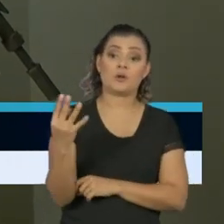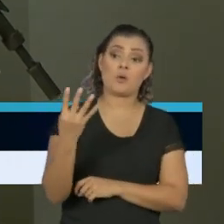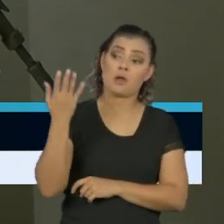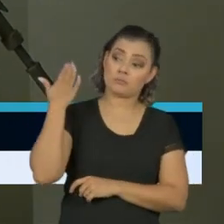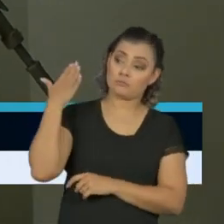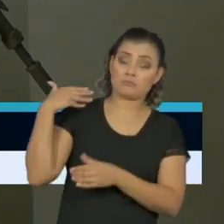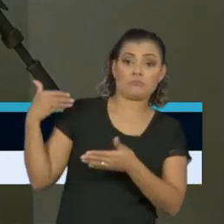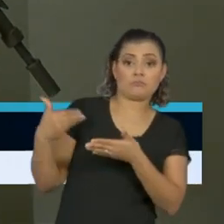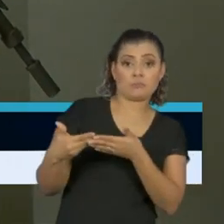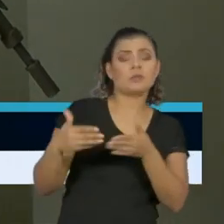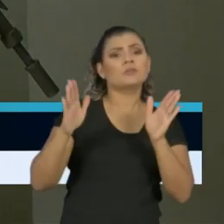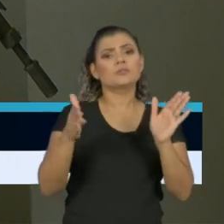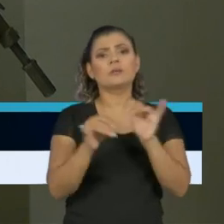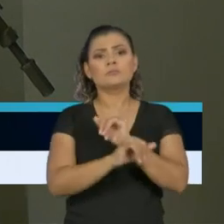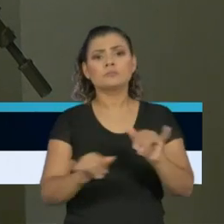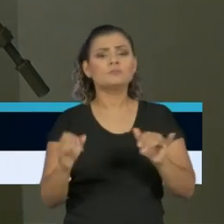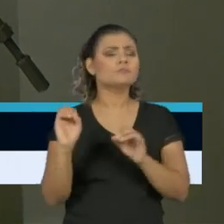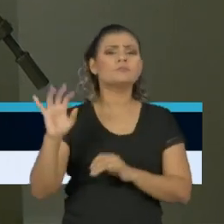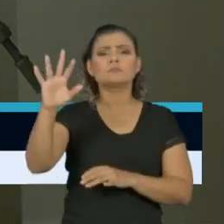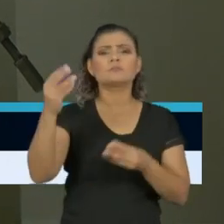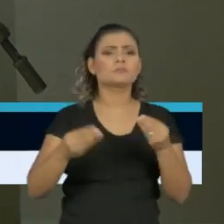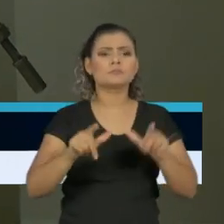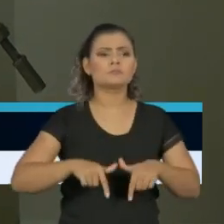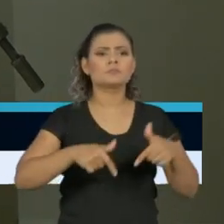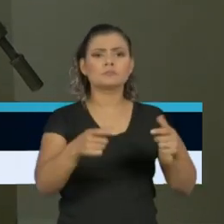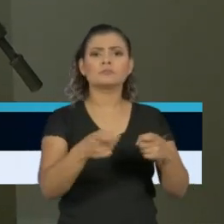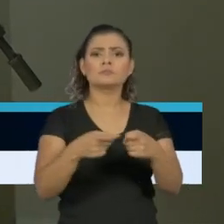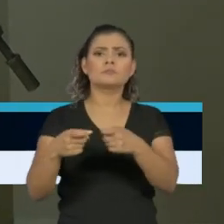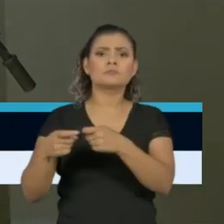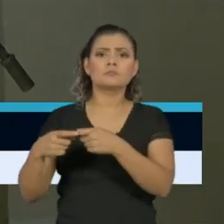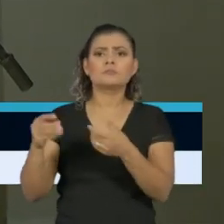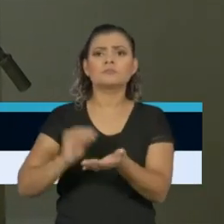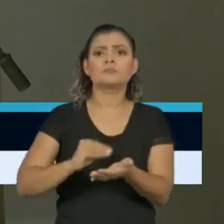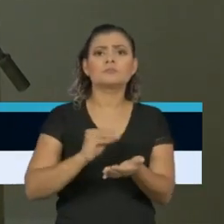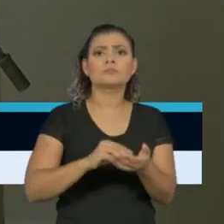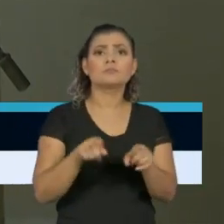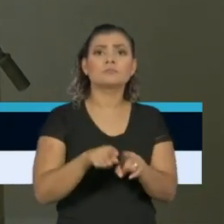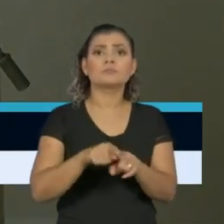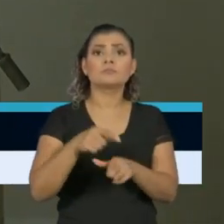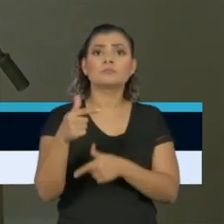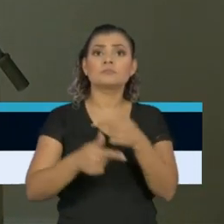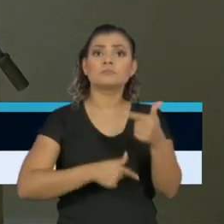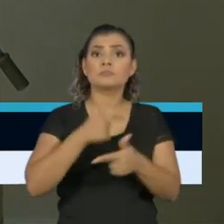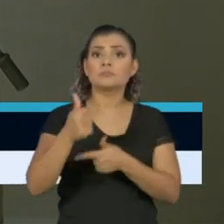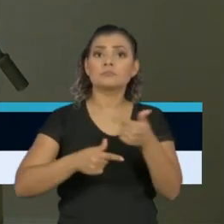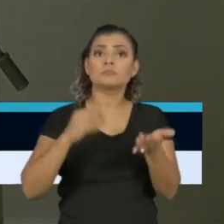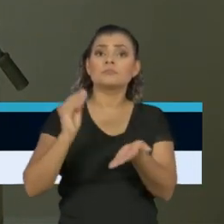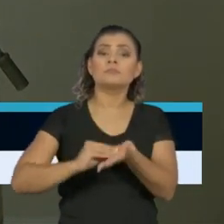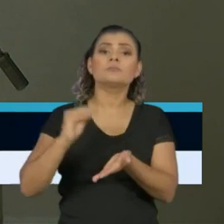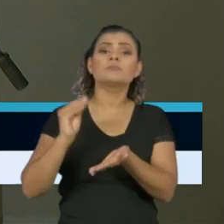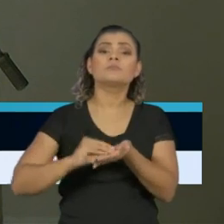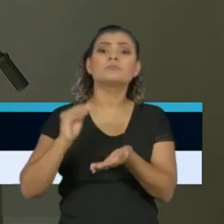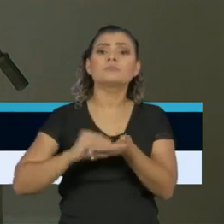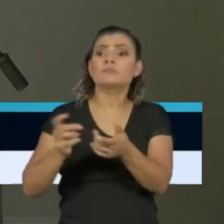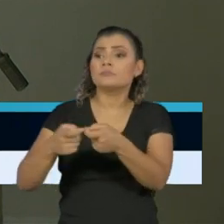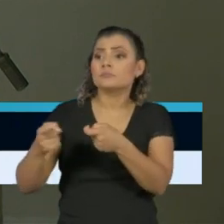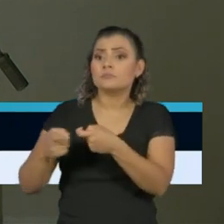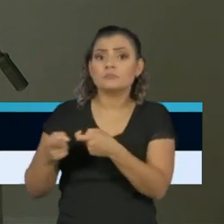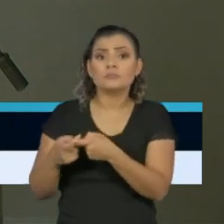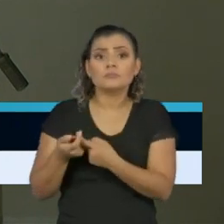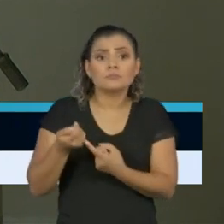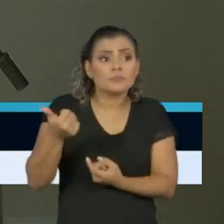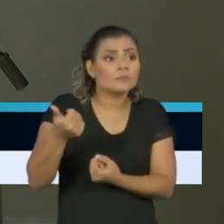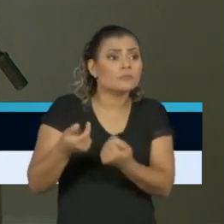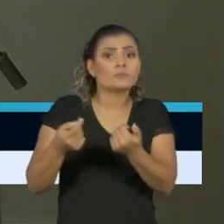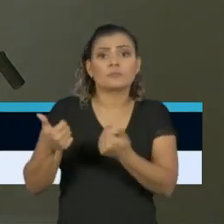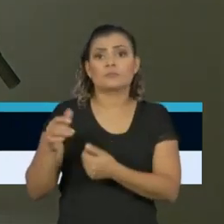saber como que vocês vão fazer em relação a esses médicos e também se trabalham com a possibilidade da falta de médicos na rede